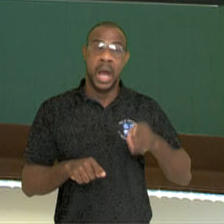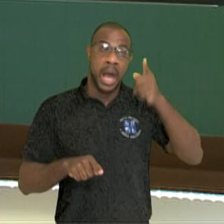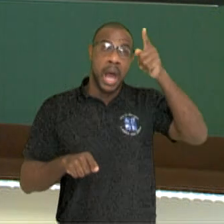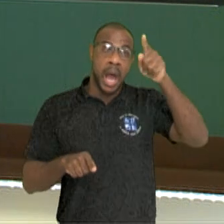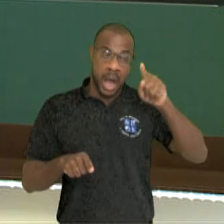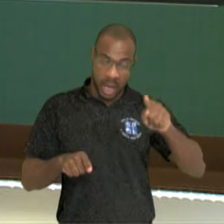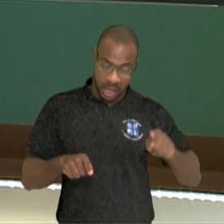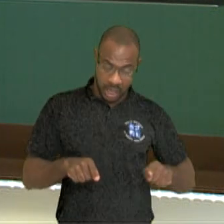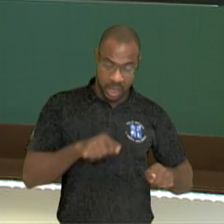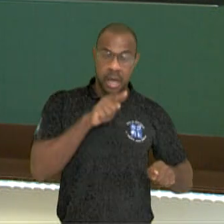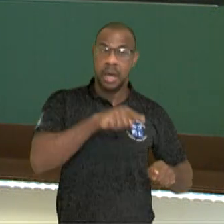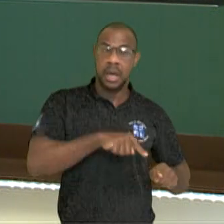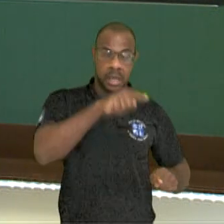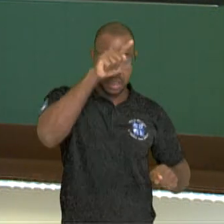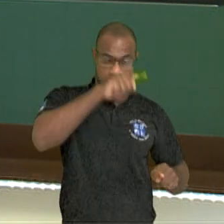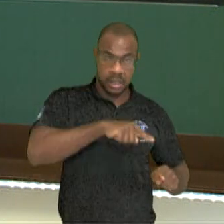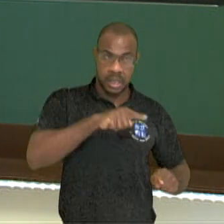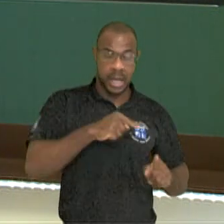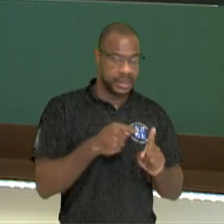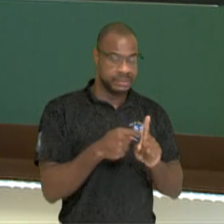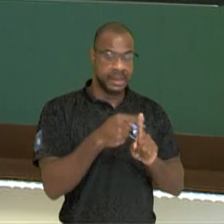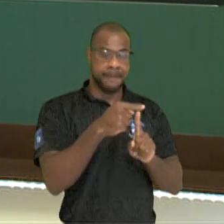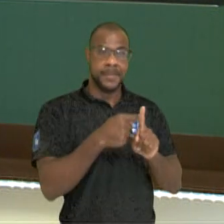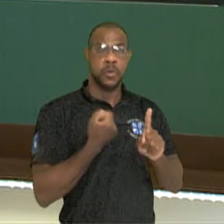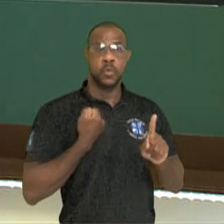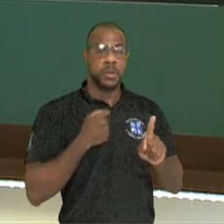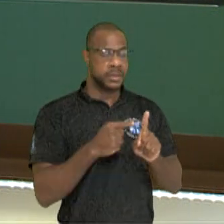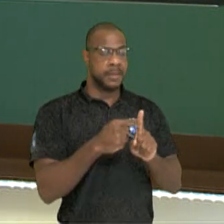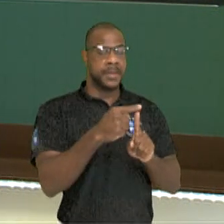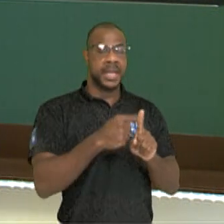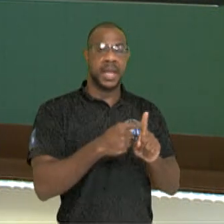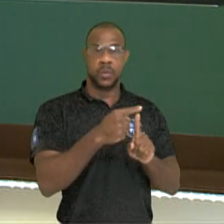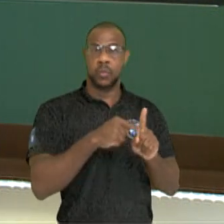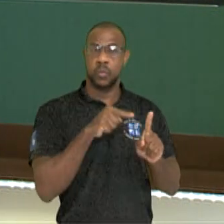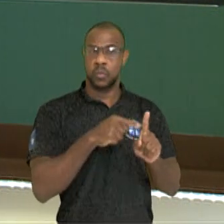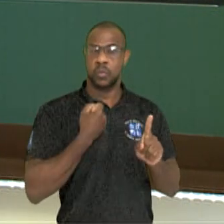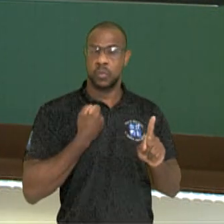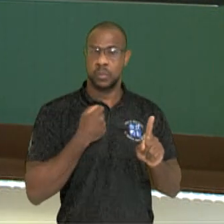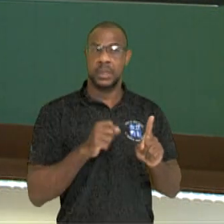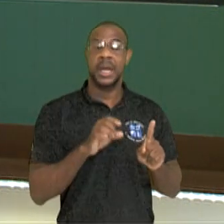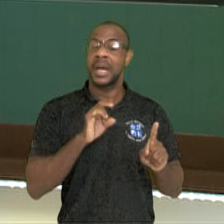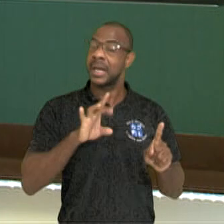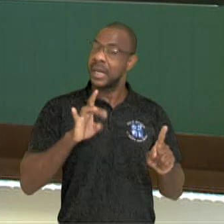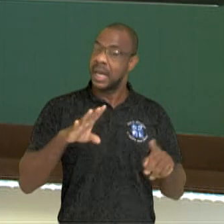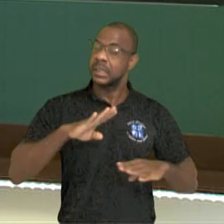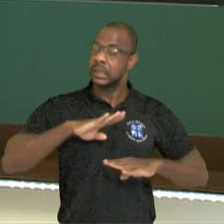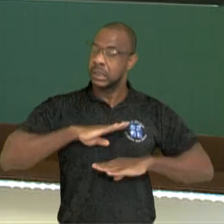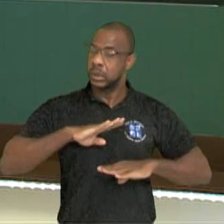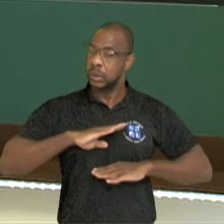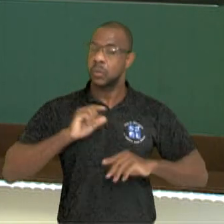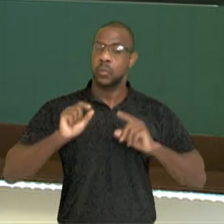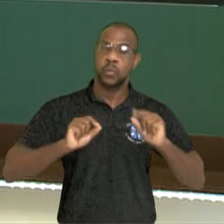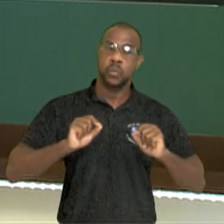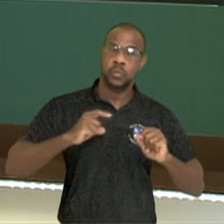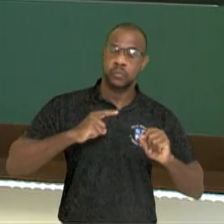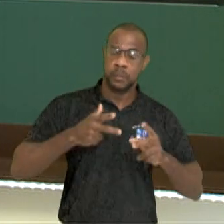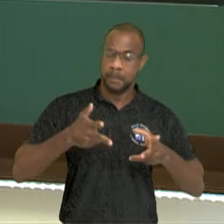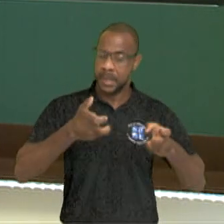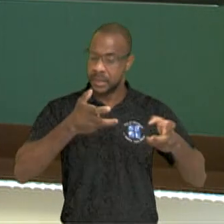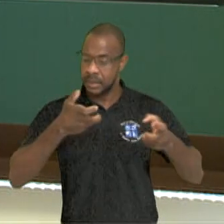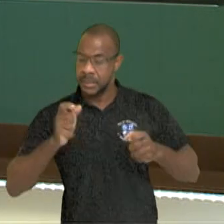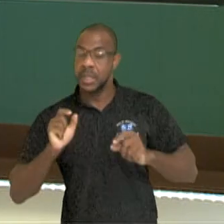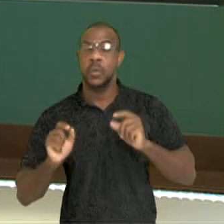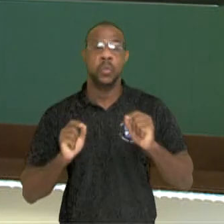eixo vertical, temperatura. É claro que cada situação que vocês forem